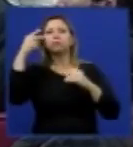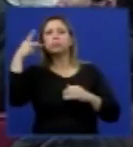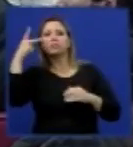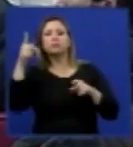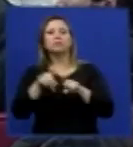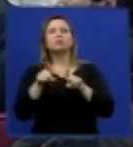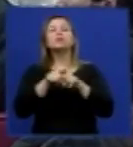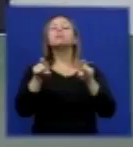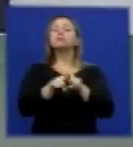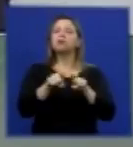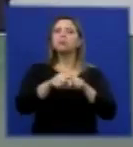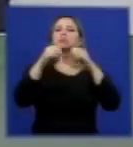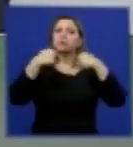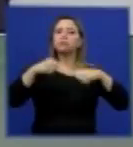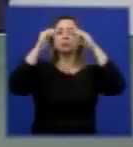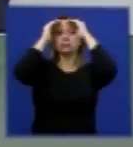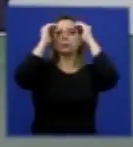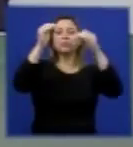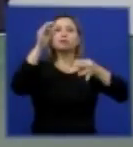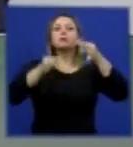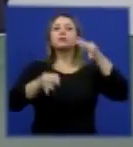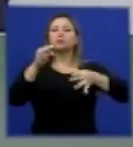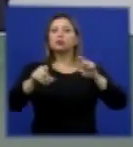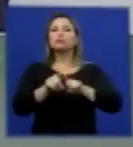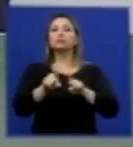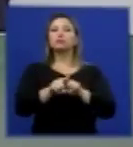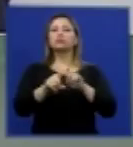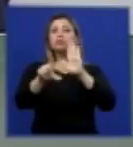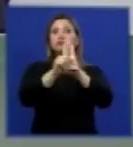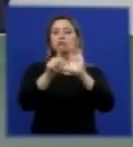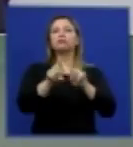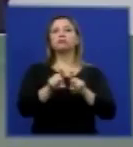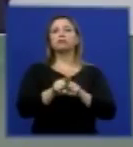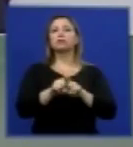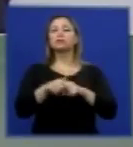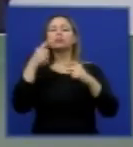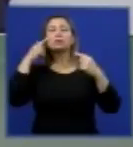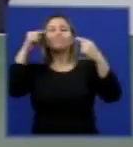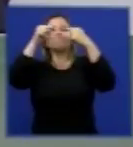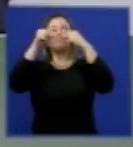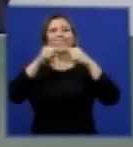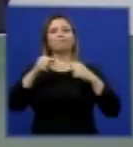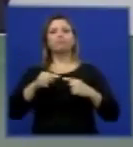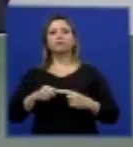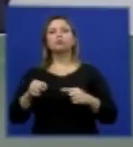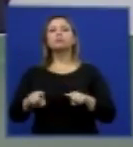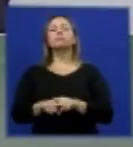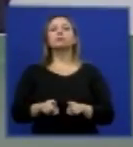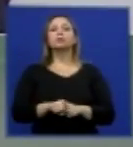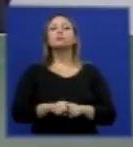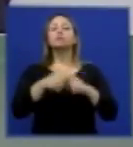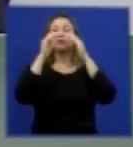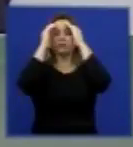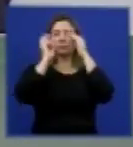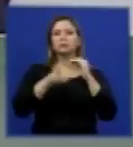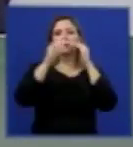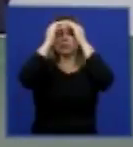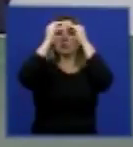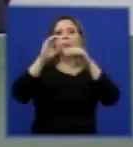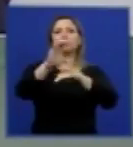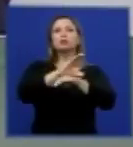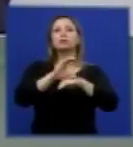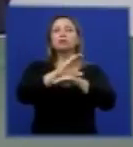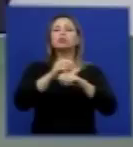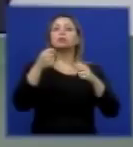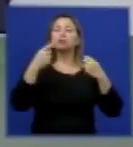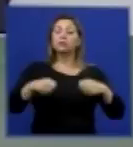judiciais. E é exatamente nesta tentativa de dar expresso cumprimento ao quanto previsto na Constituição, que se